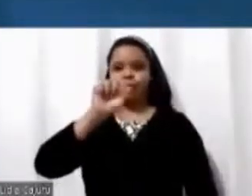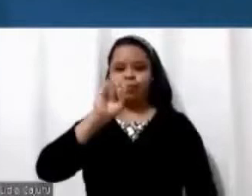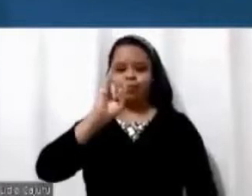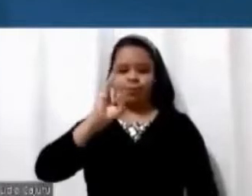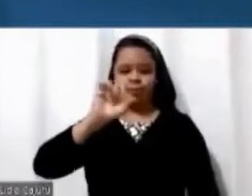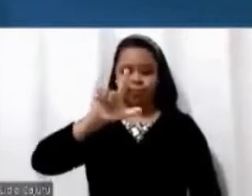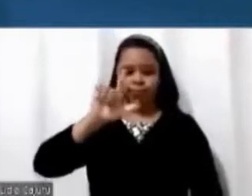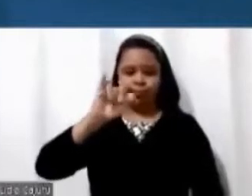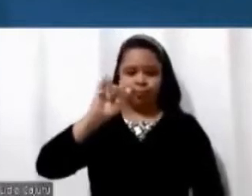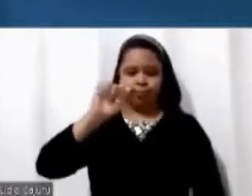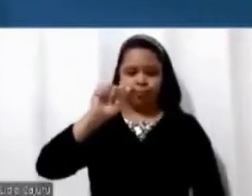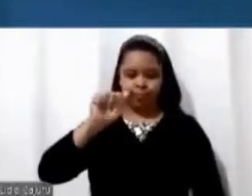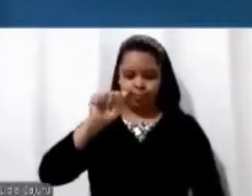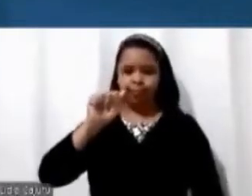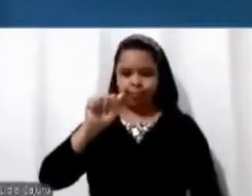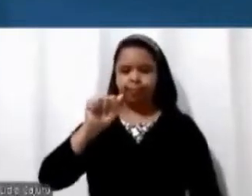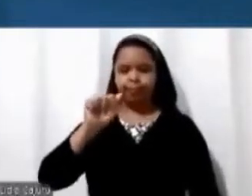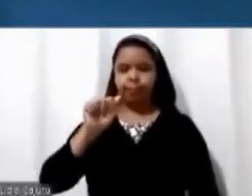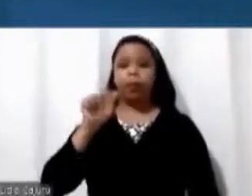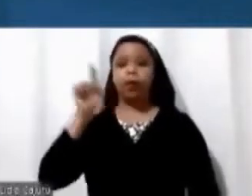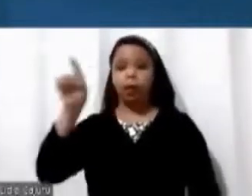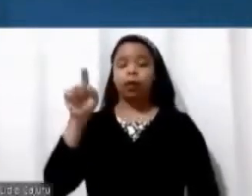Pública do Estado de Minas Gerais.